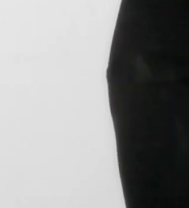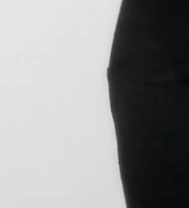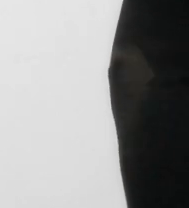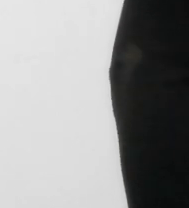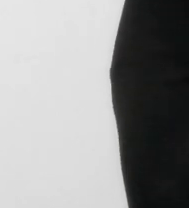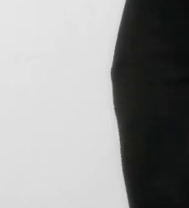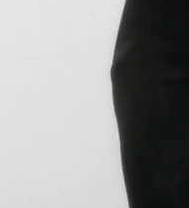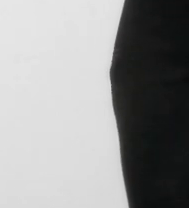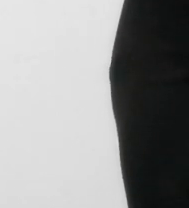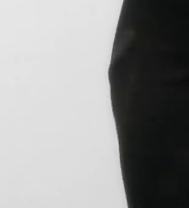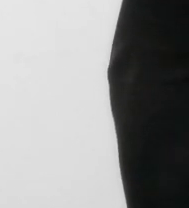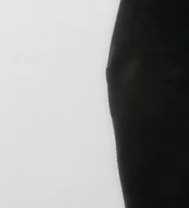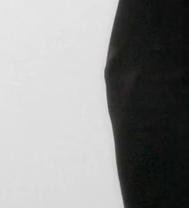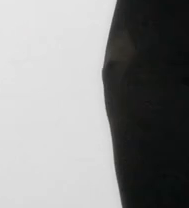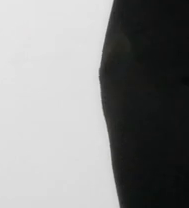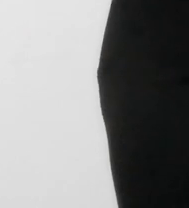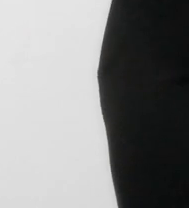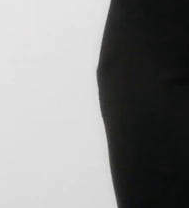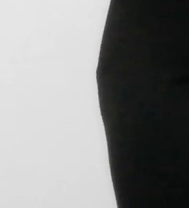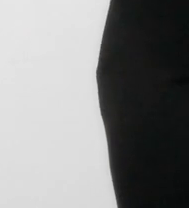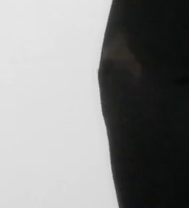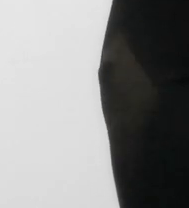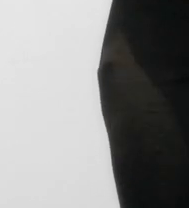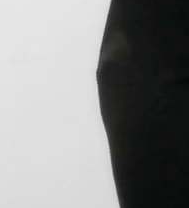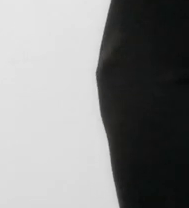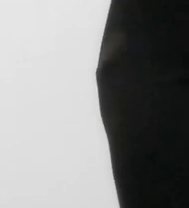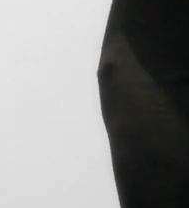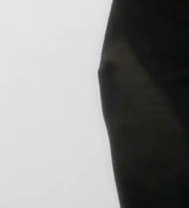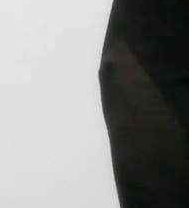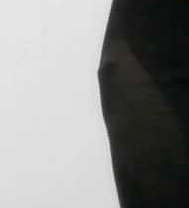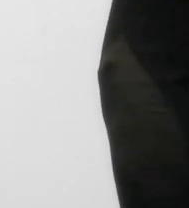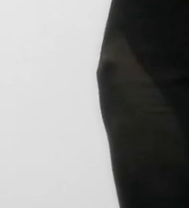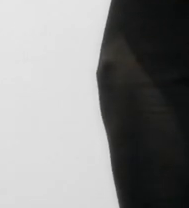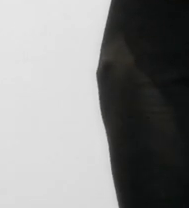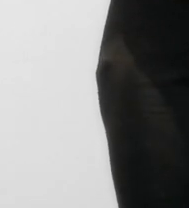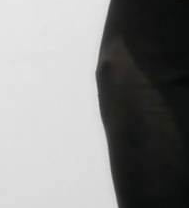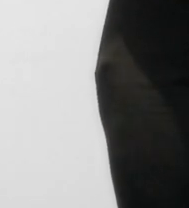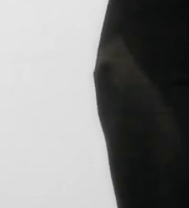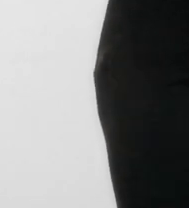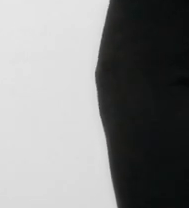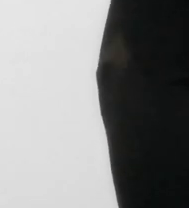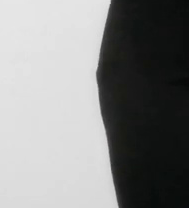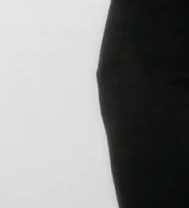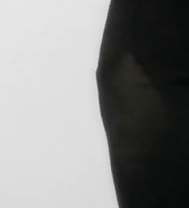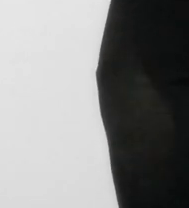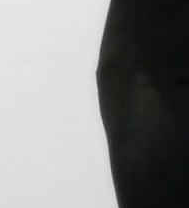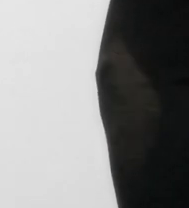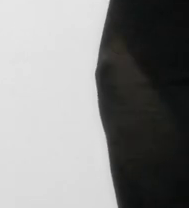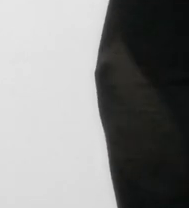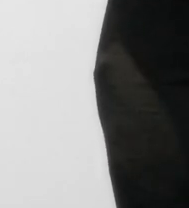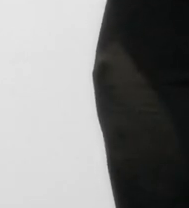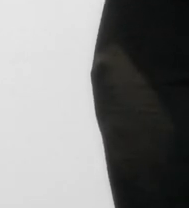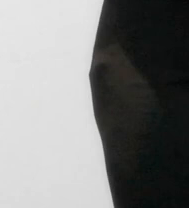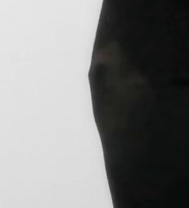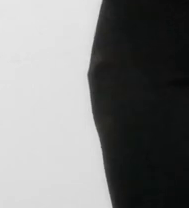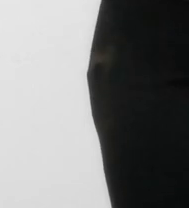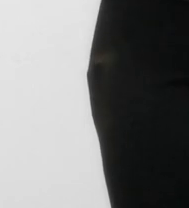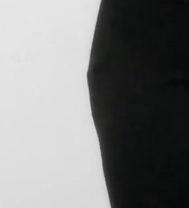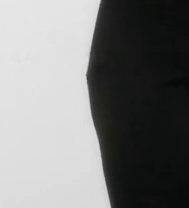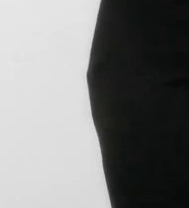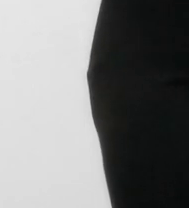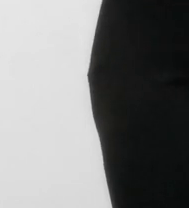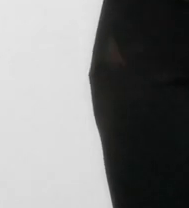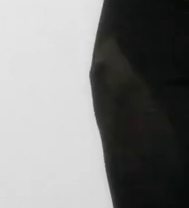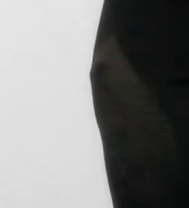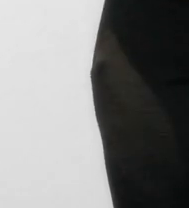mães principalmente esse assunto é de cunho da operadora com a clínica então